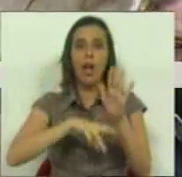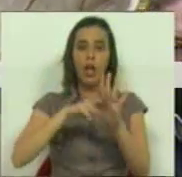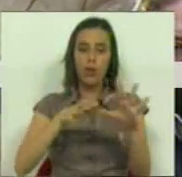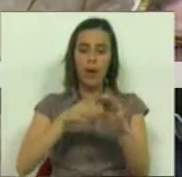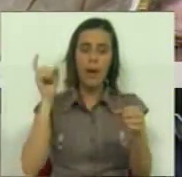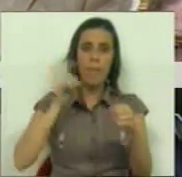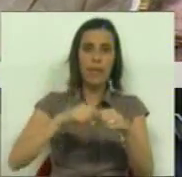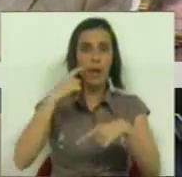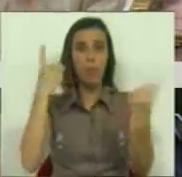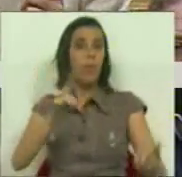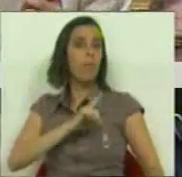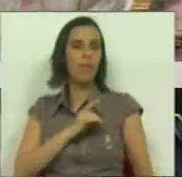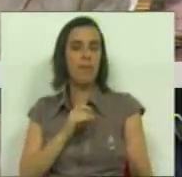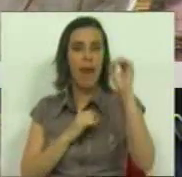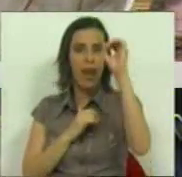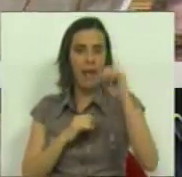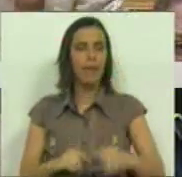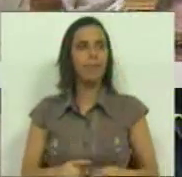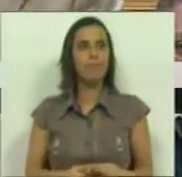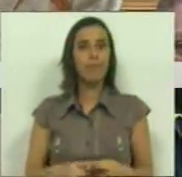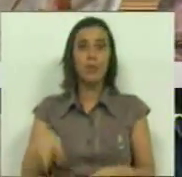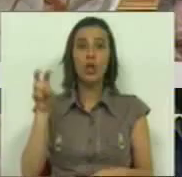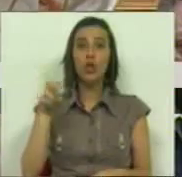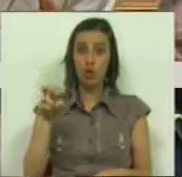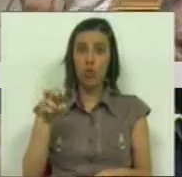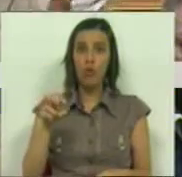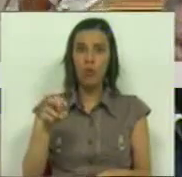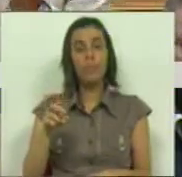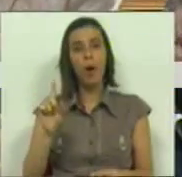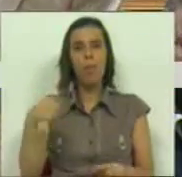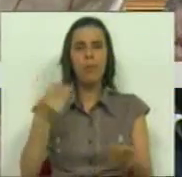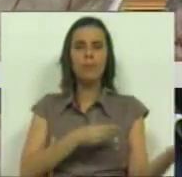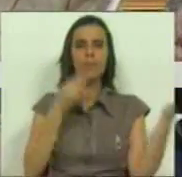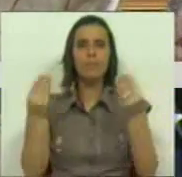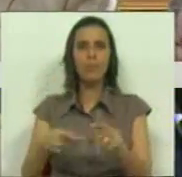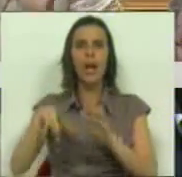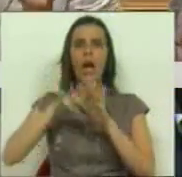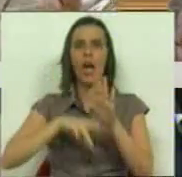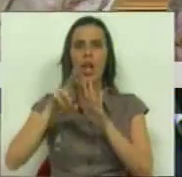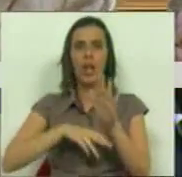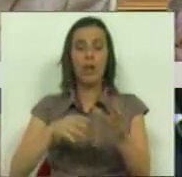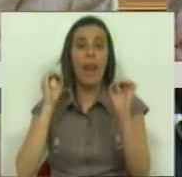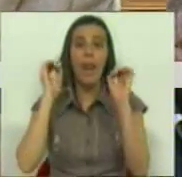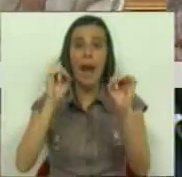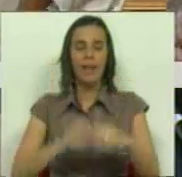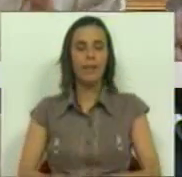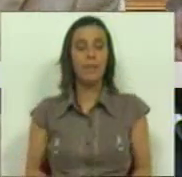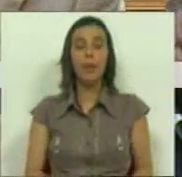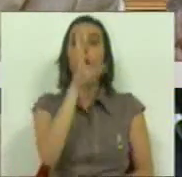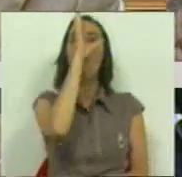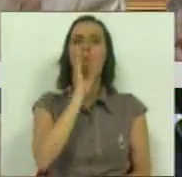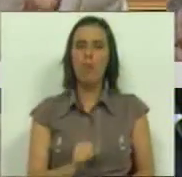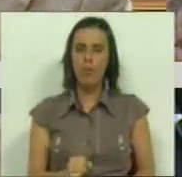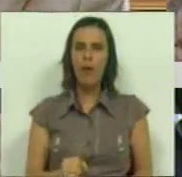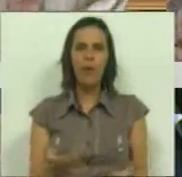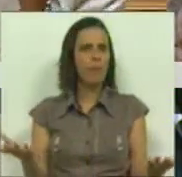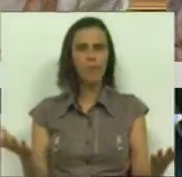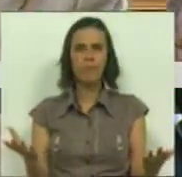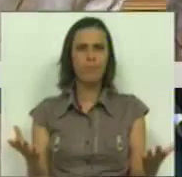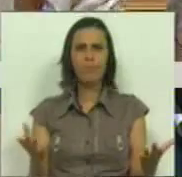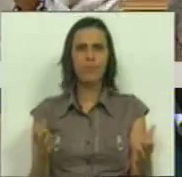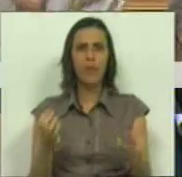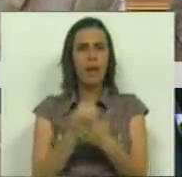sobre as parcerias público-privado, nada. Em junho tinha que apresentar um relatório, nada. O Governo